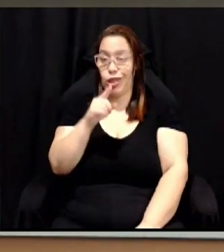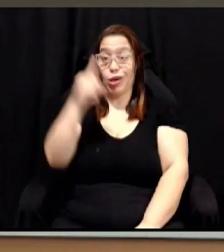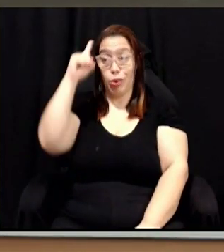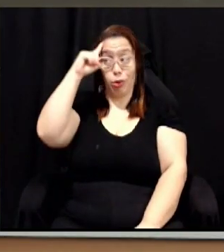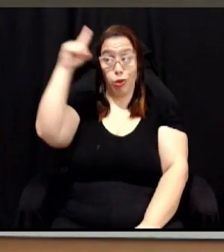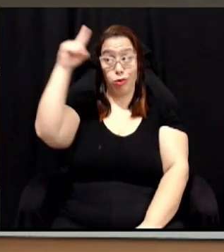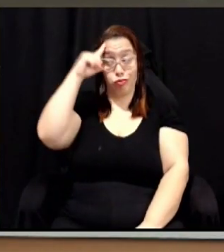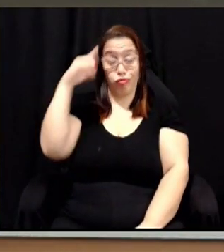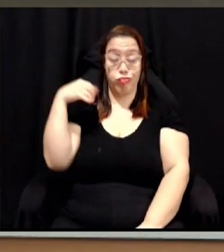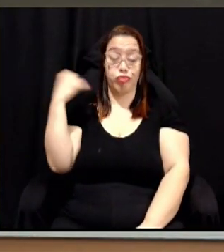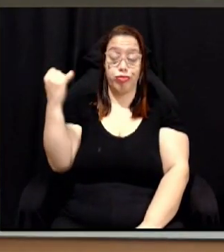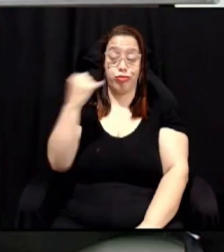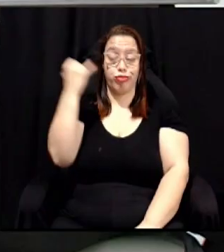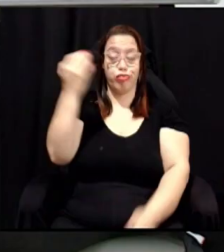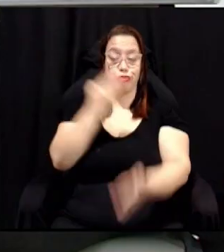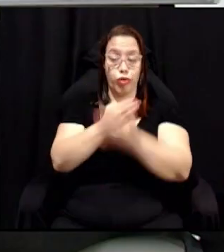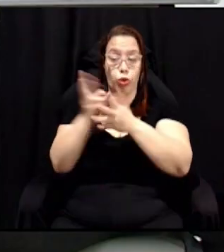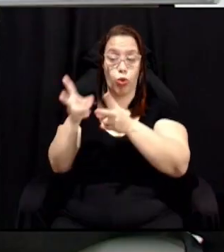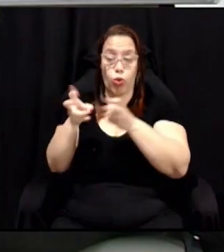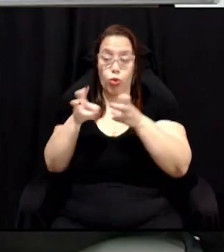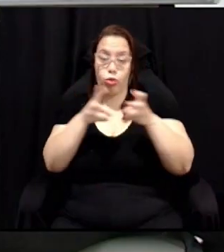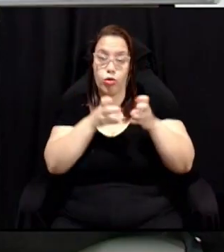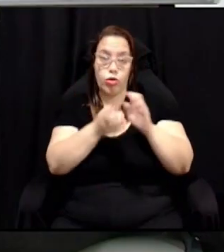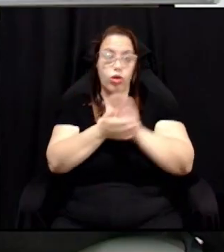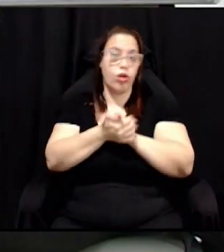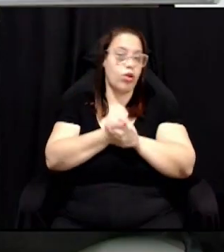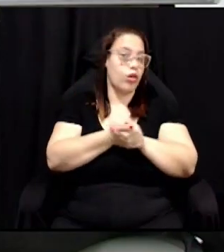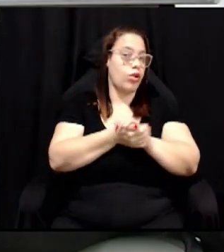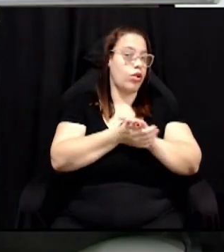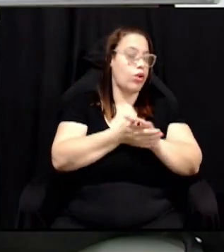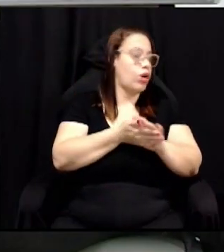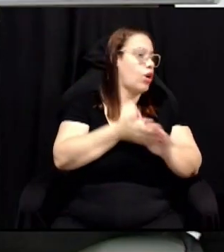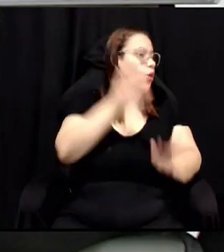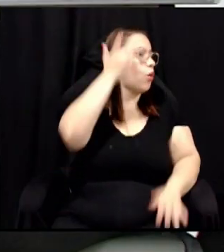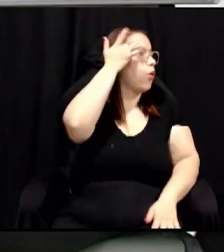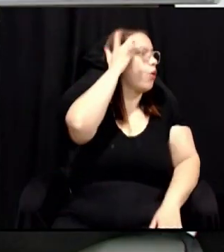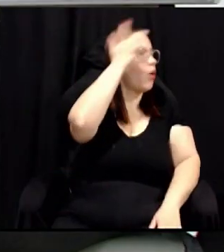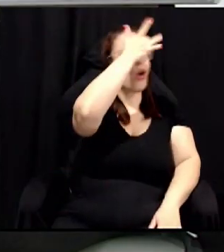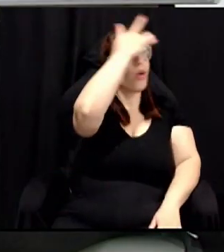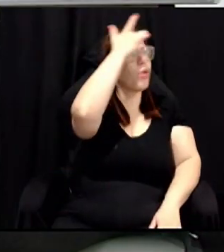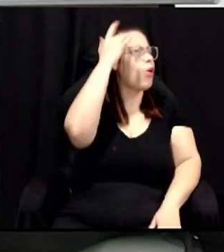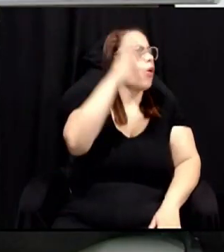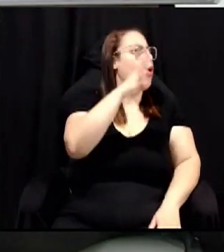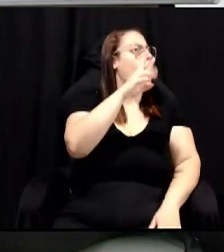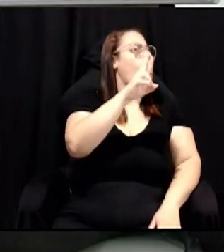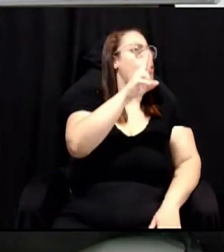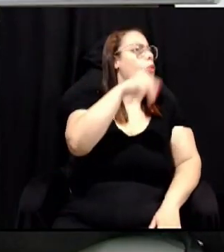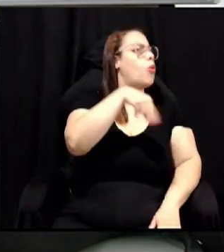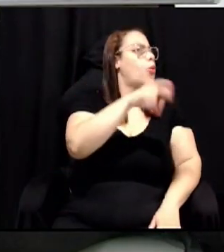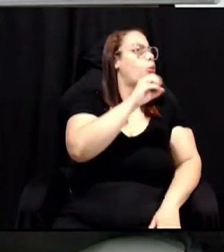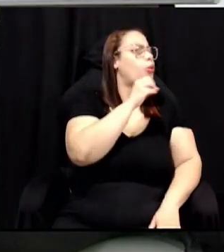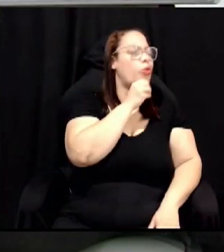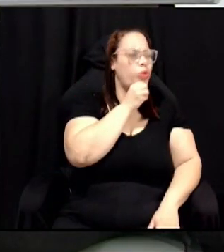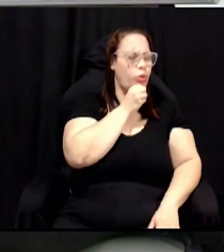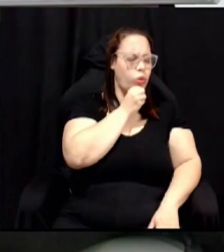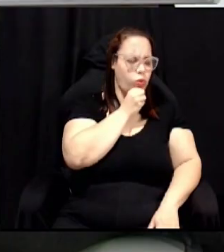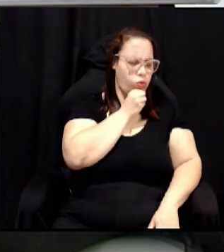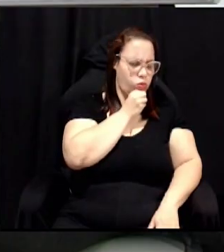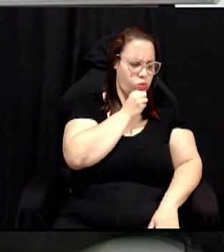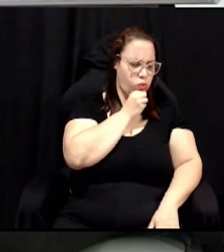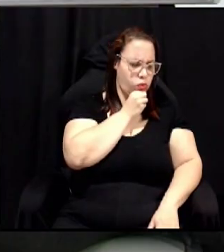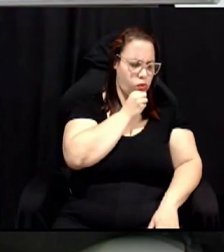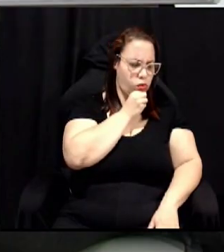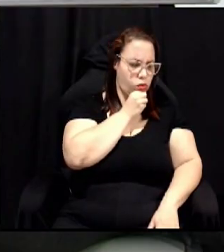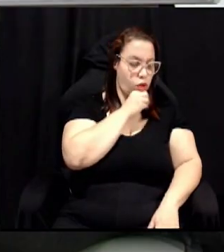importante que a gente comece a observar esses padrões. Bom, porque às vezes as pessoas, né, Bruno, elas decoram a fórmula.